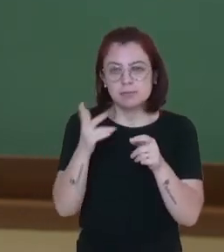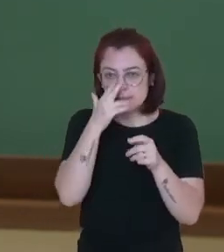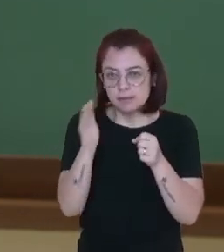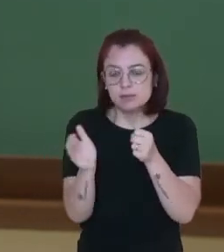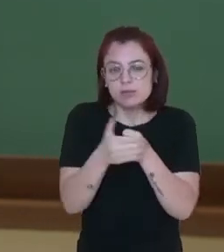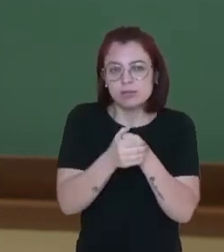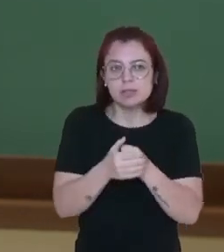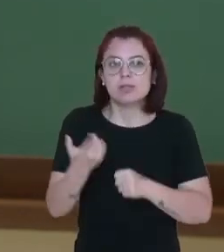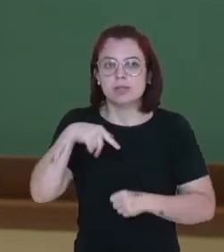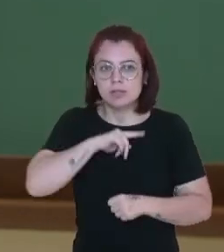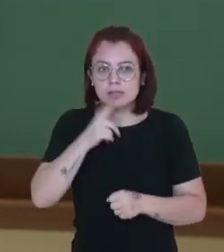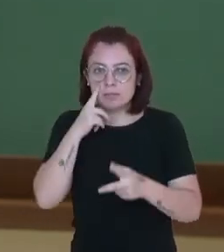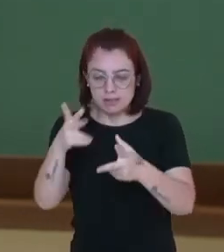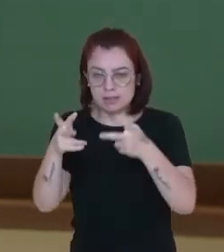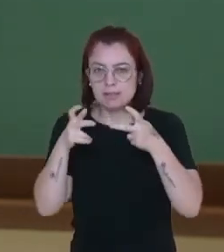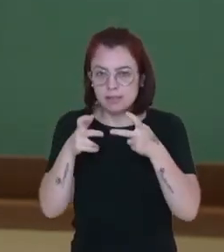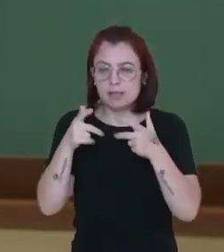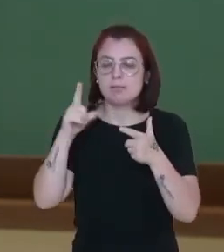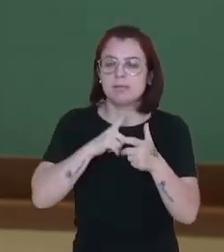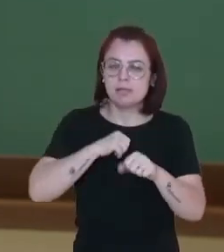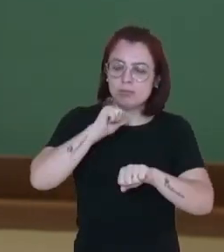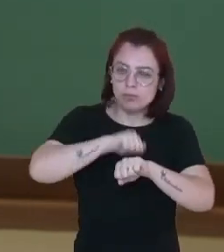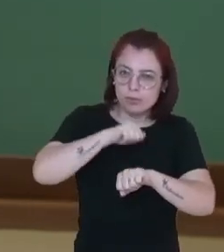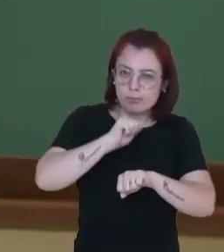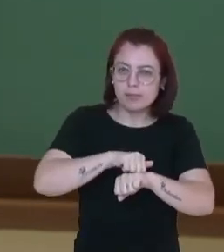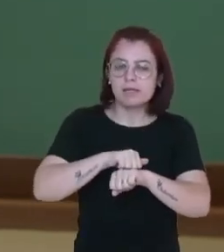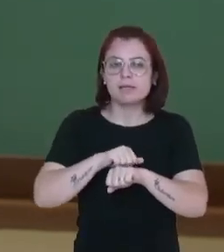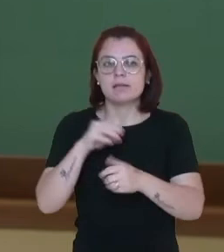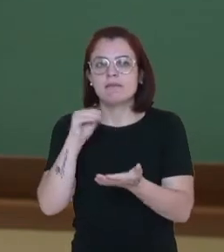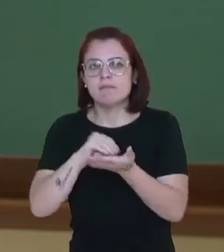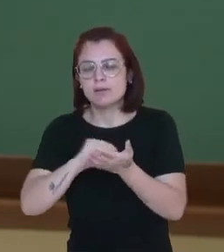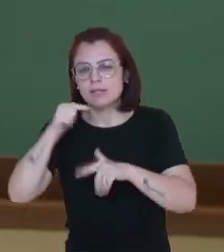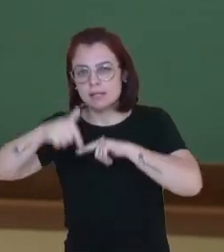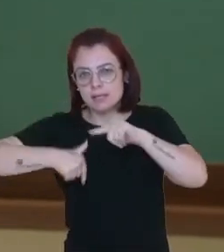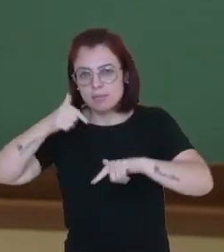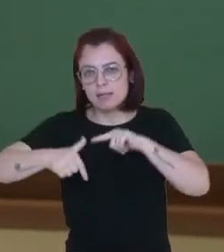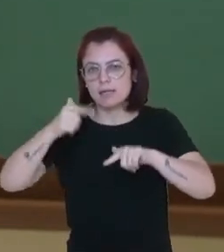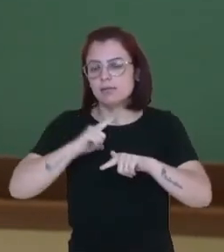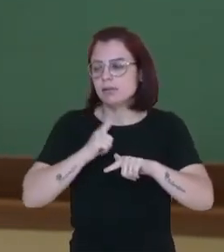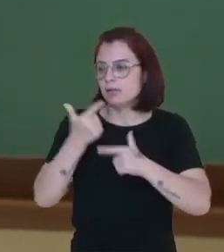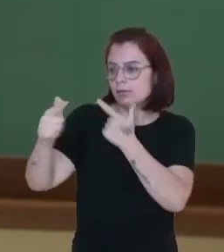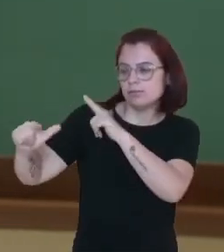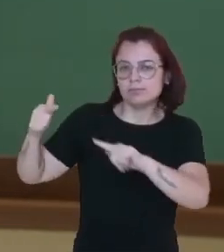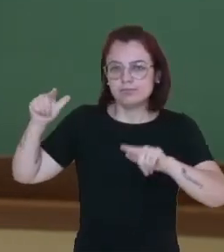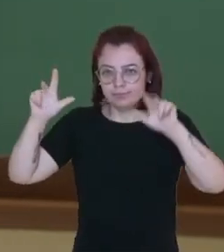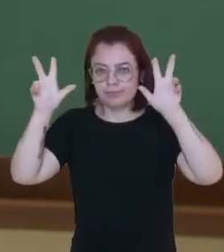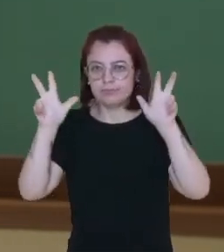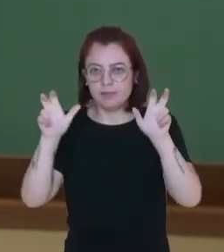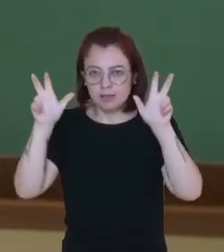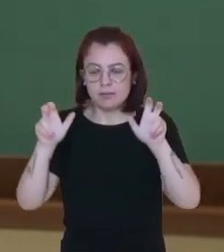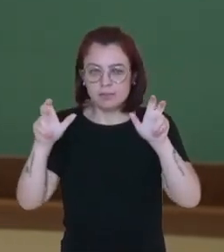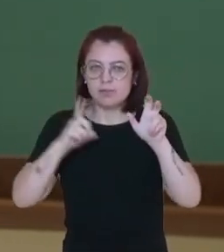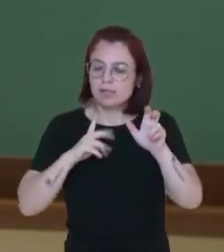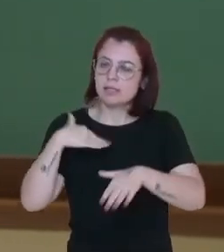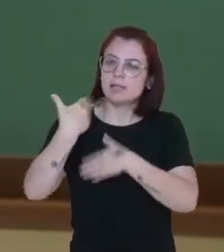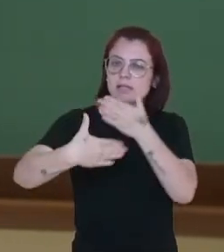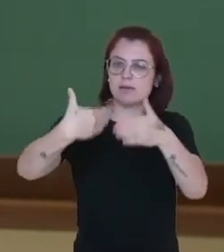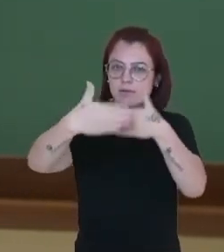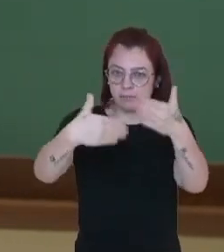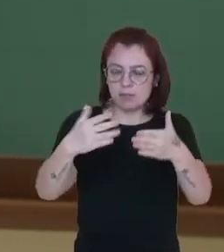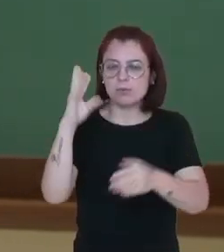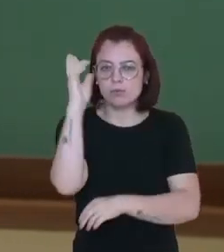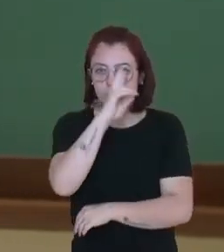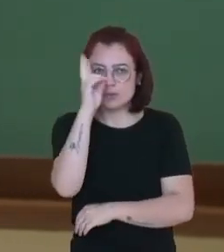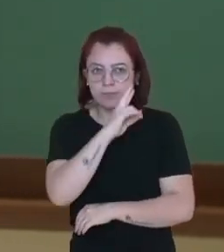gente percebe a pobreza, o desemprego e outras temáticas ligadas a esse desenvolvimento